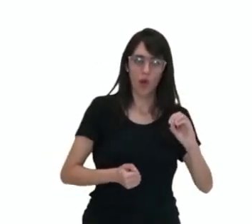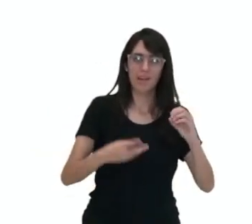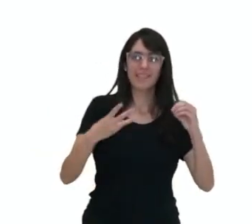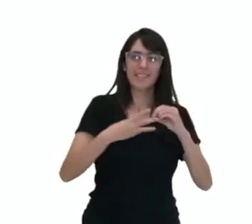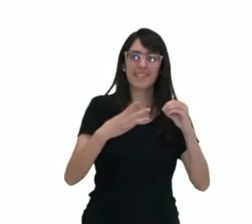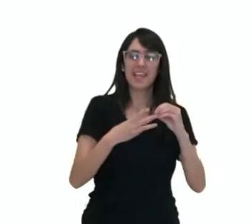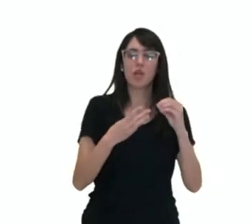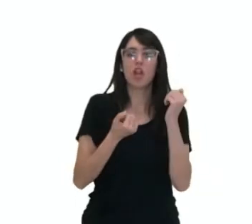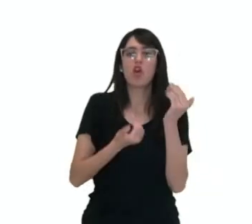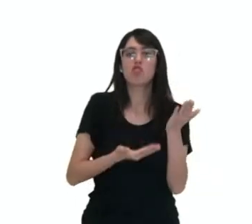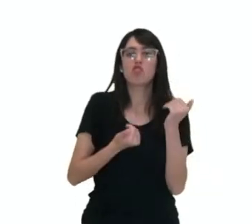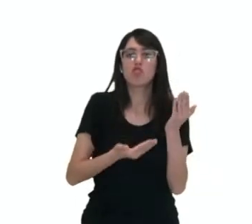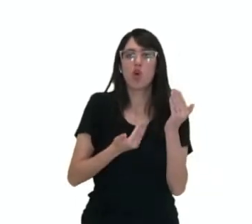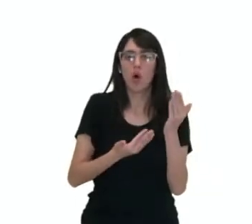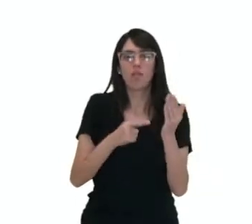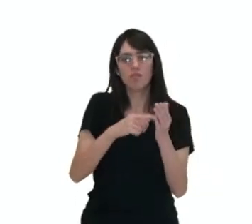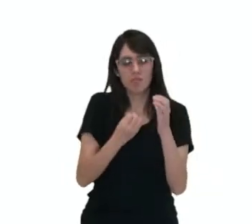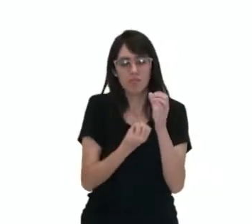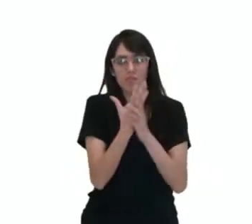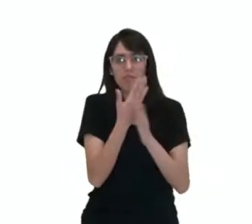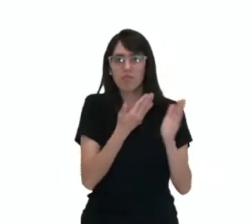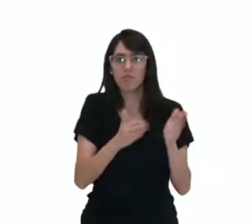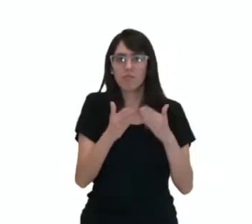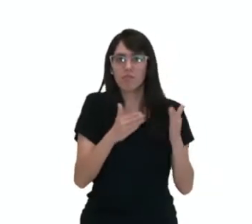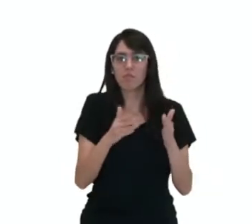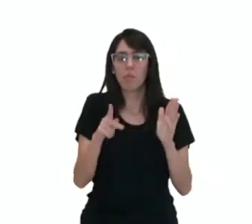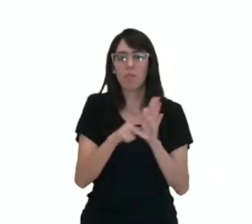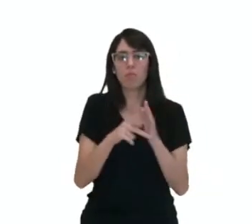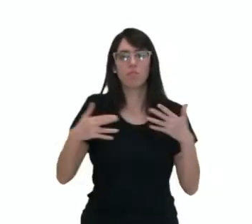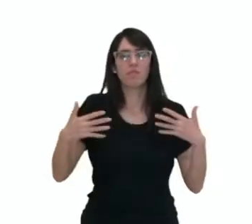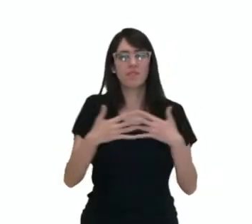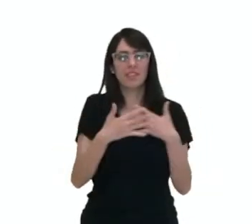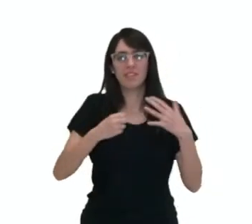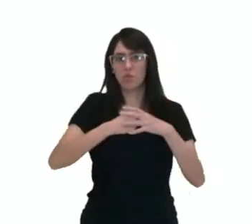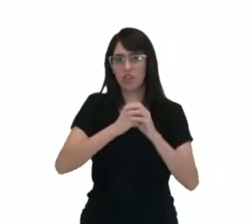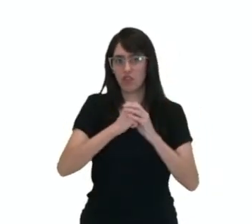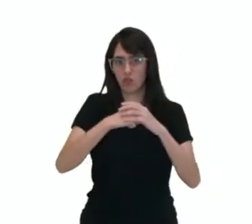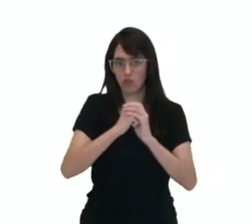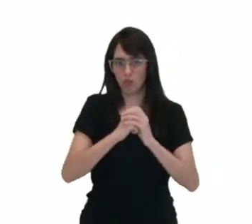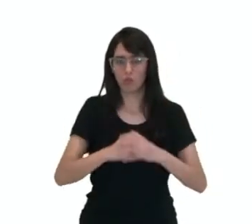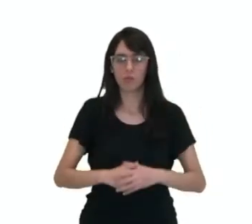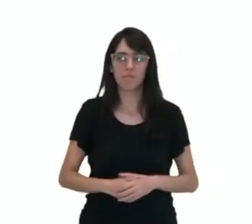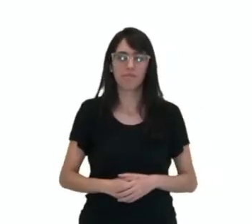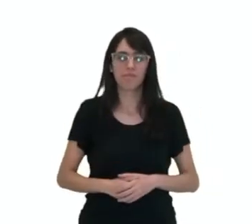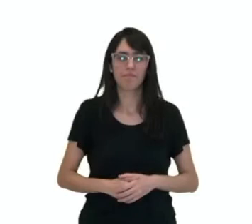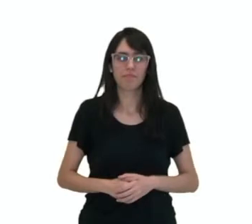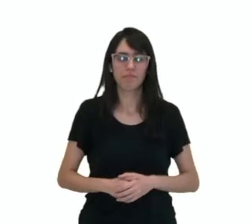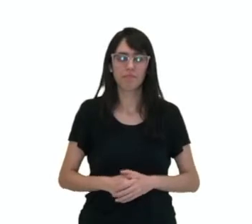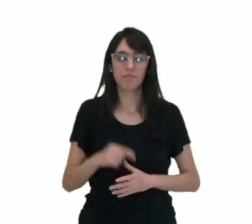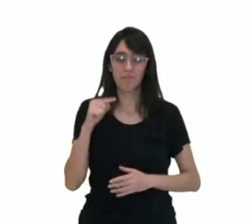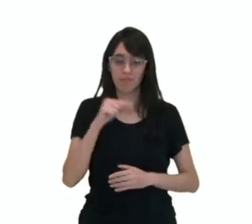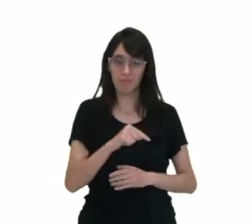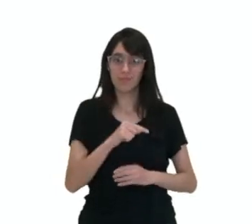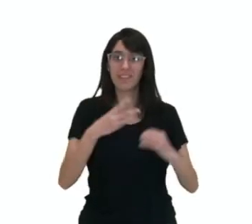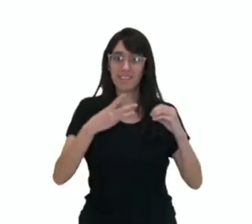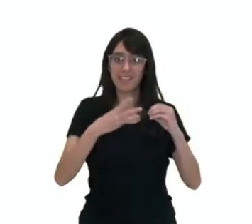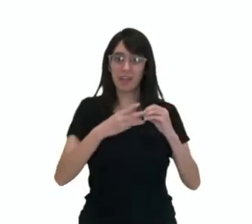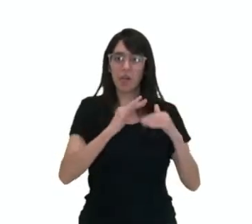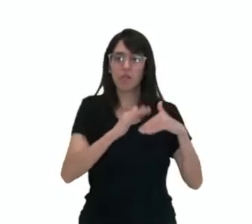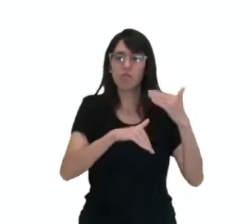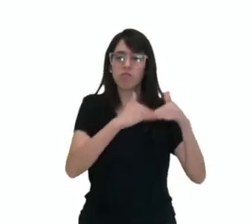quê? Produz a matriz do tecido cartilaginoso. E quando essa célula vai ficando adulta, ela